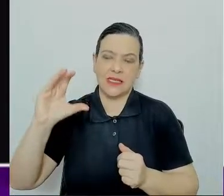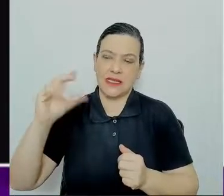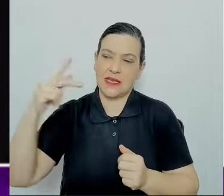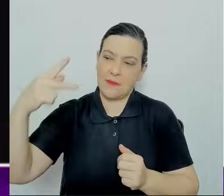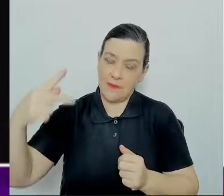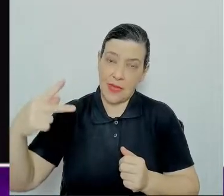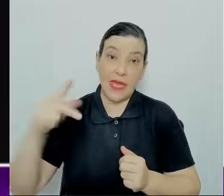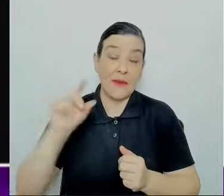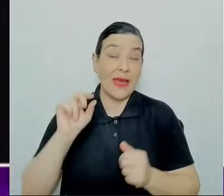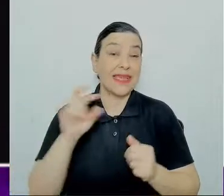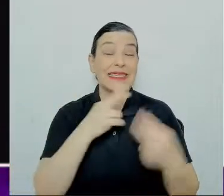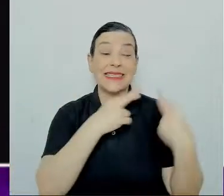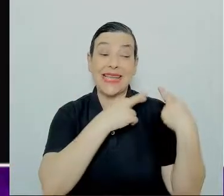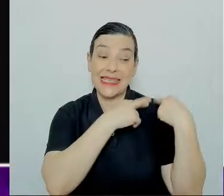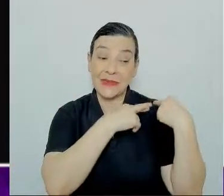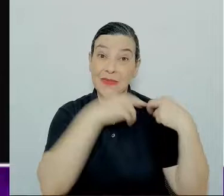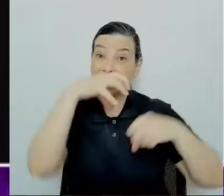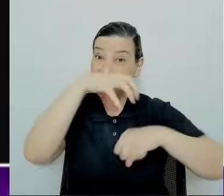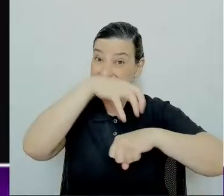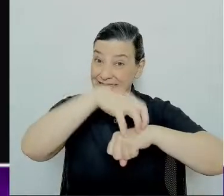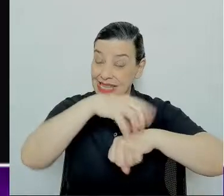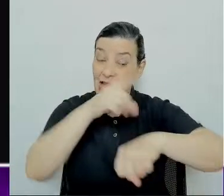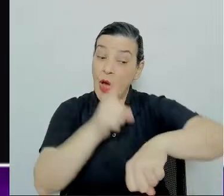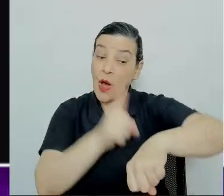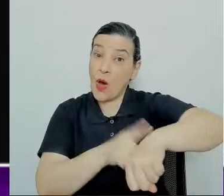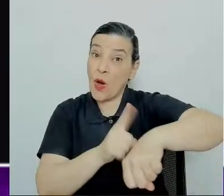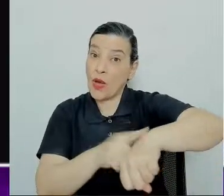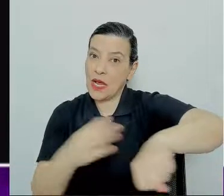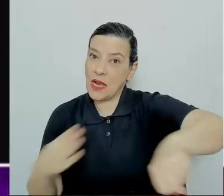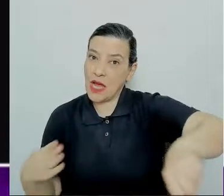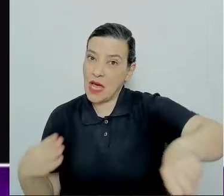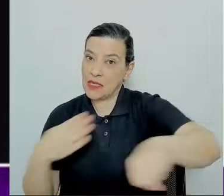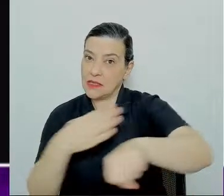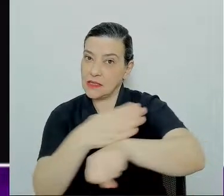quem acessa, o horário que acessa, quem são essas